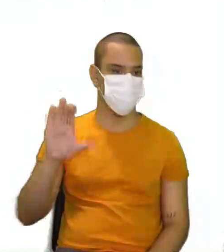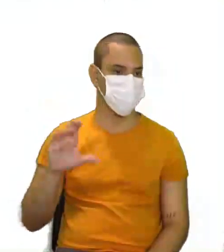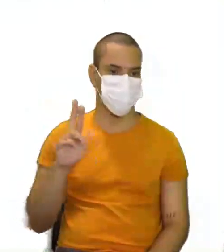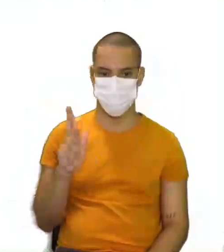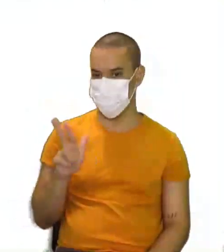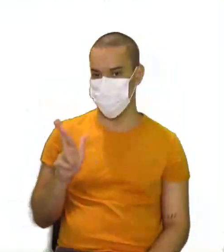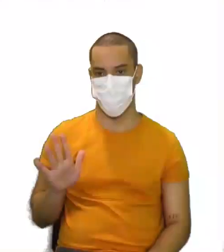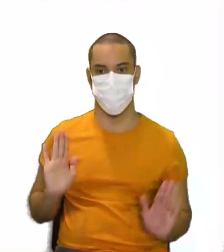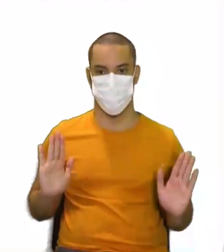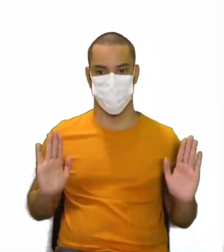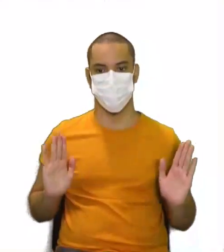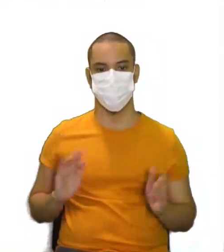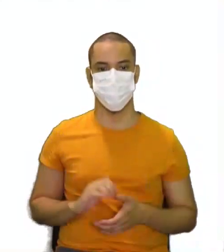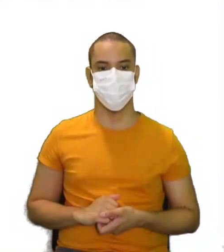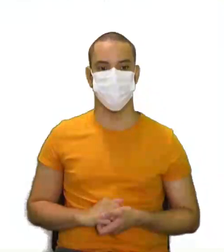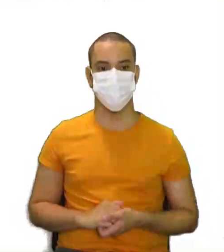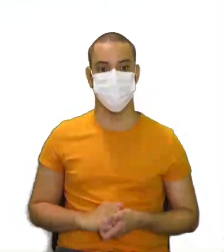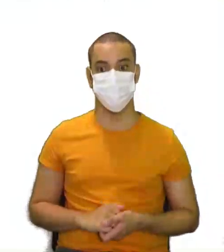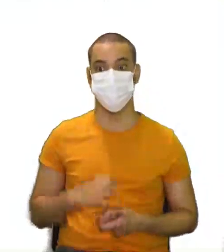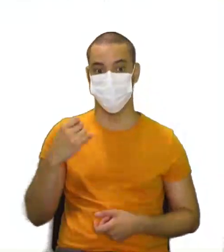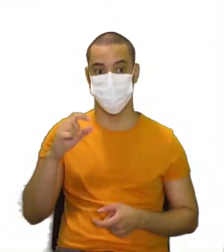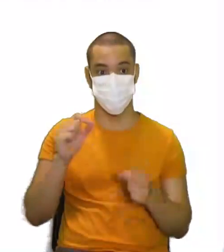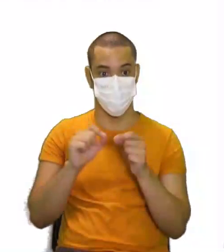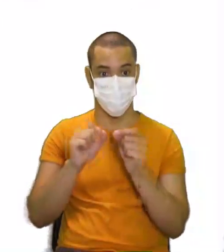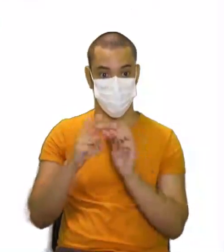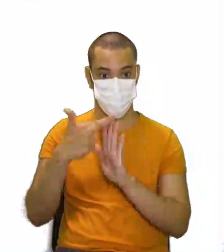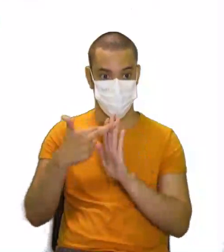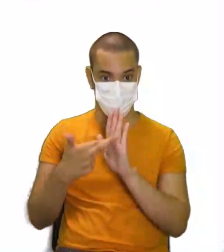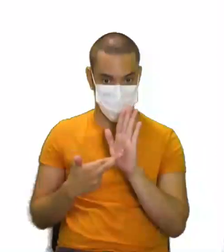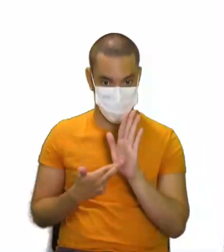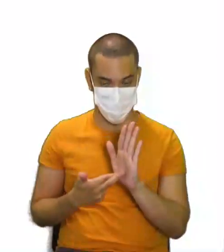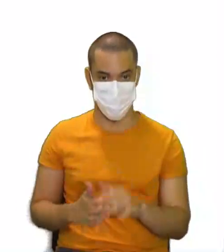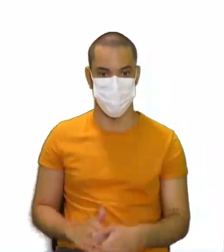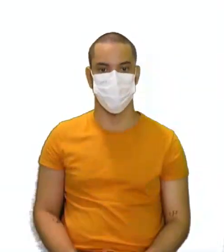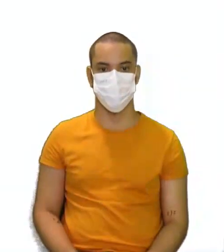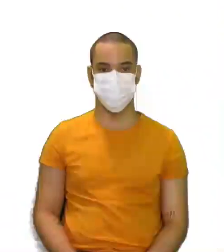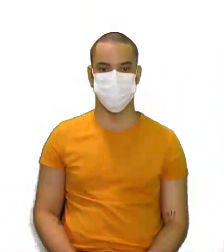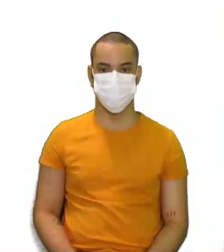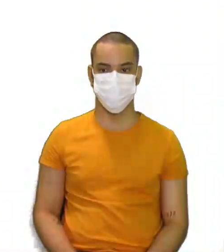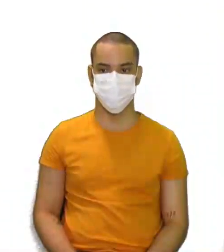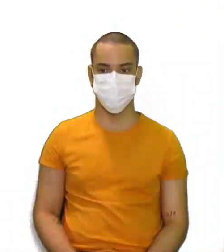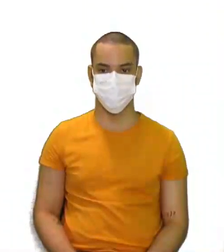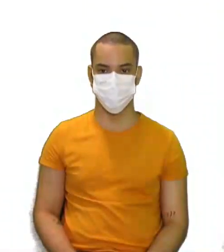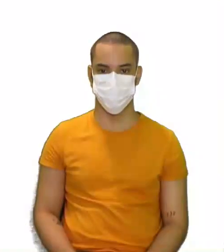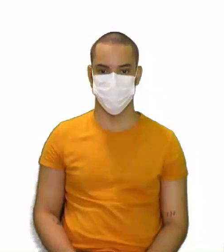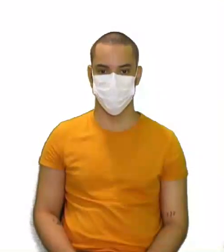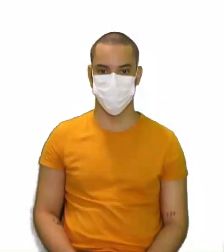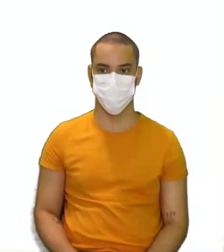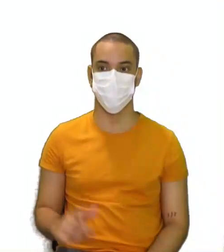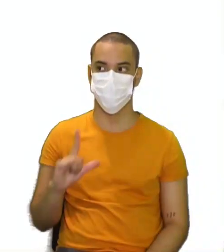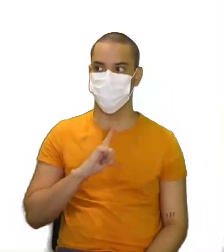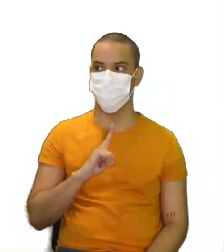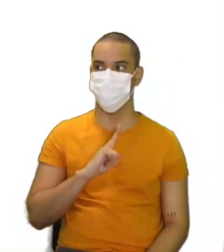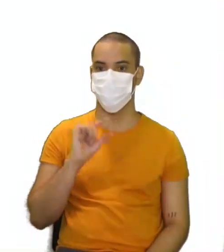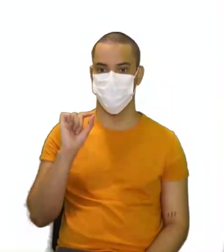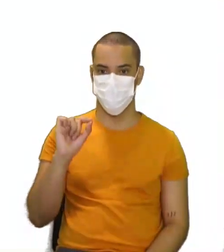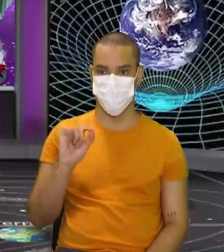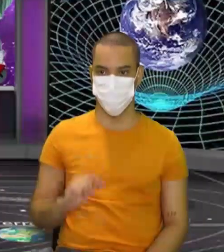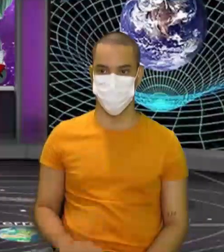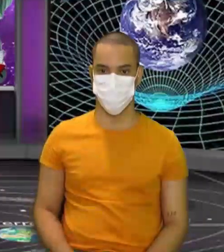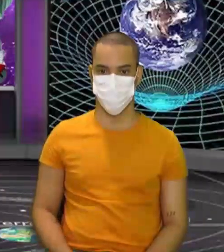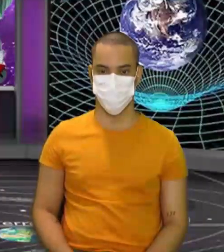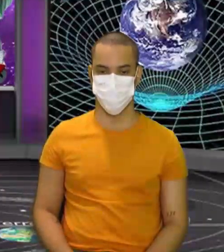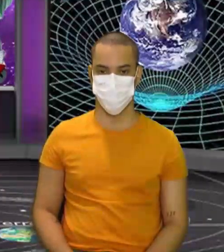C. Se você fizer a regrinha, olha aqui, ó, se você fizer a regrinha, você vai ter mais ou menos isso aqui, dá uma olhada